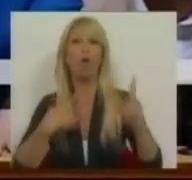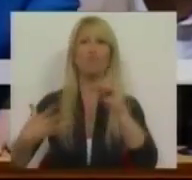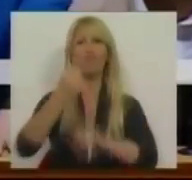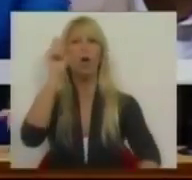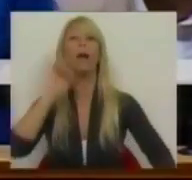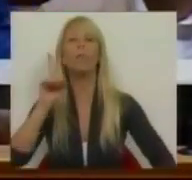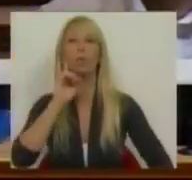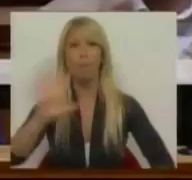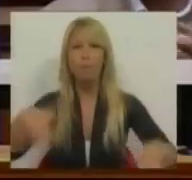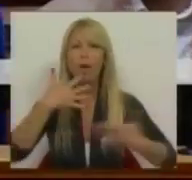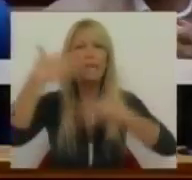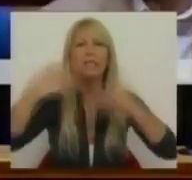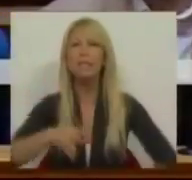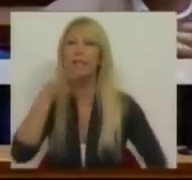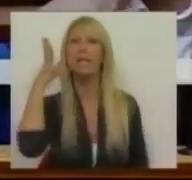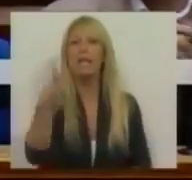de destruição.